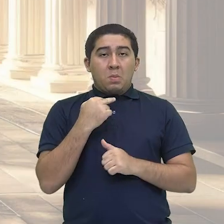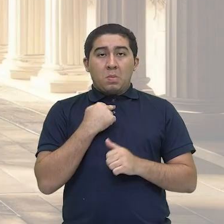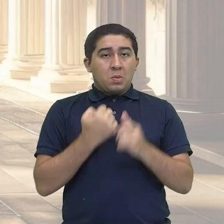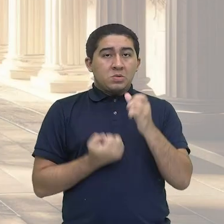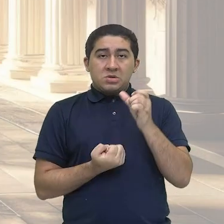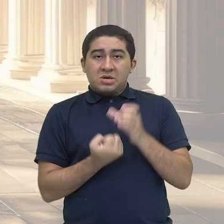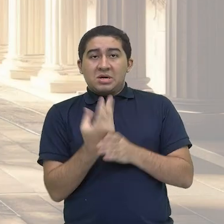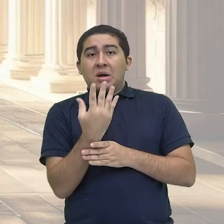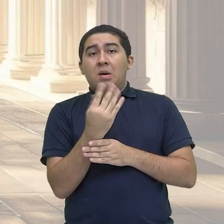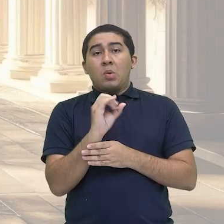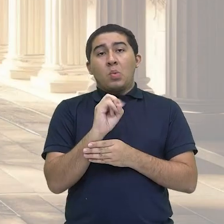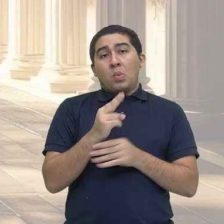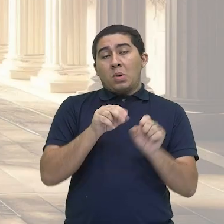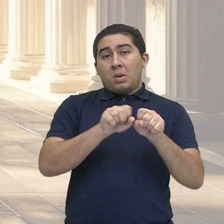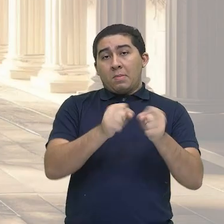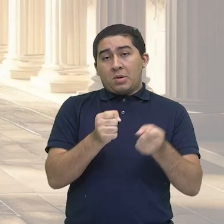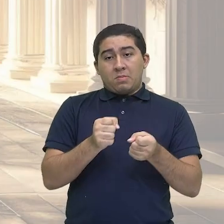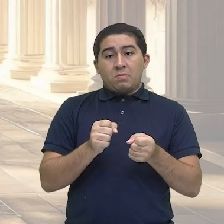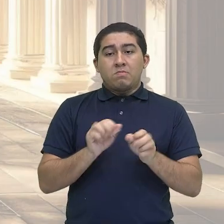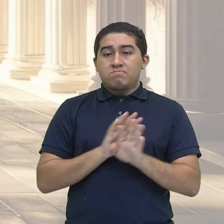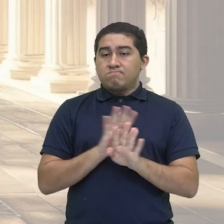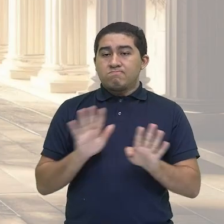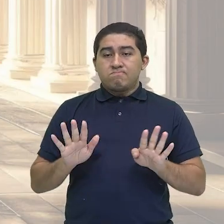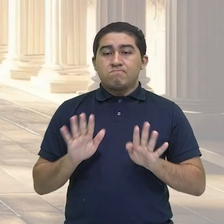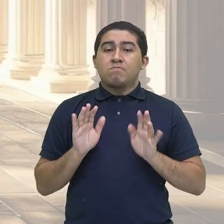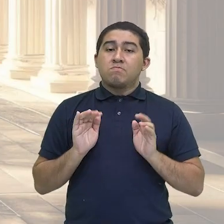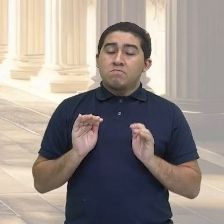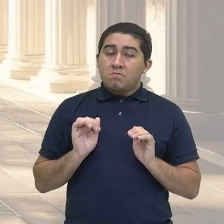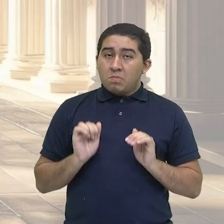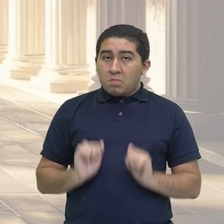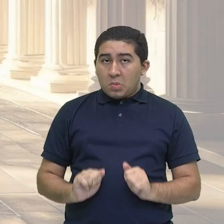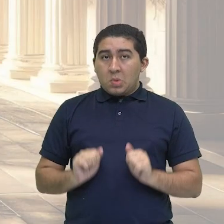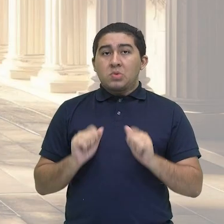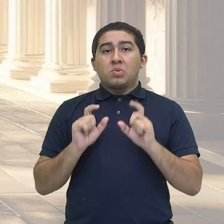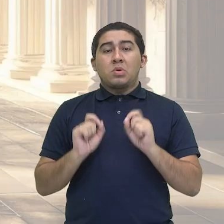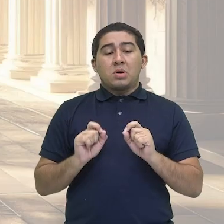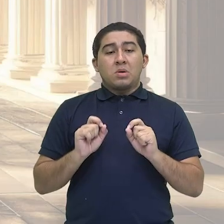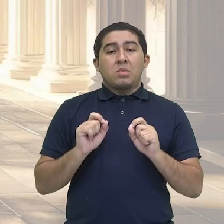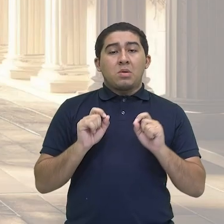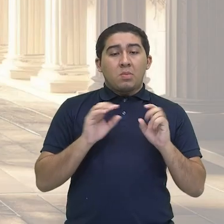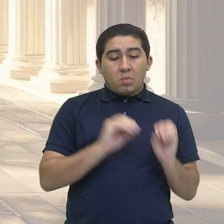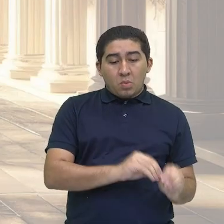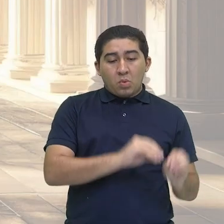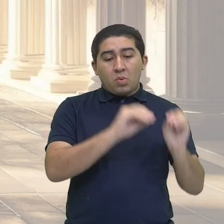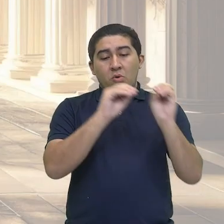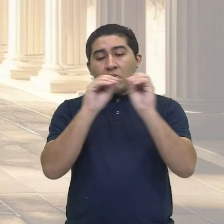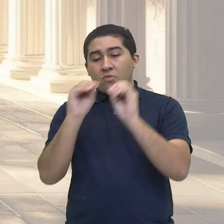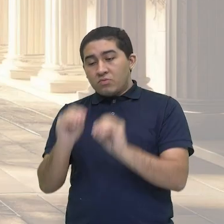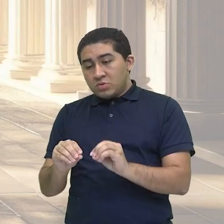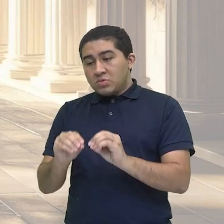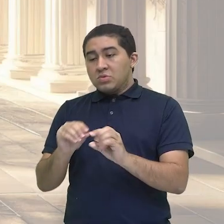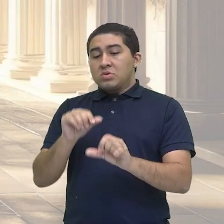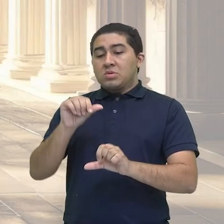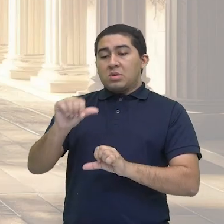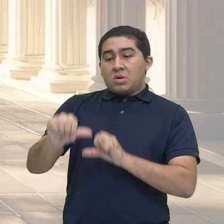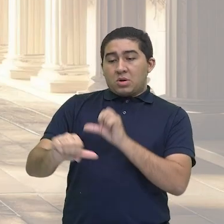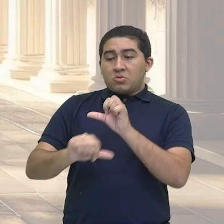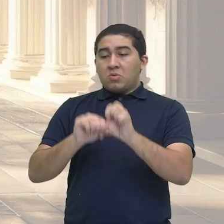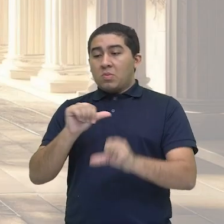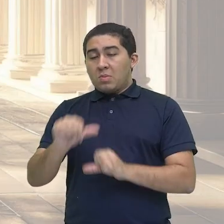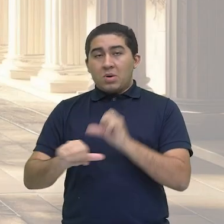criados ou destruídos, mas podem ser movidos e transformados